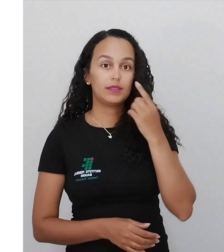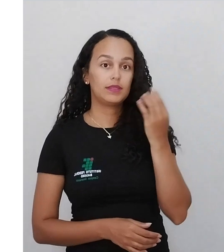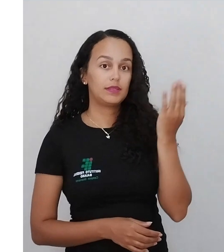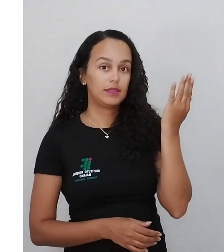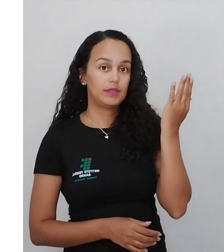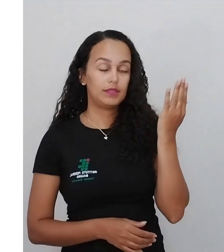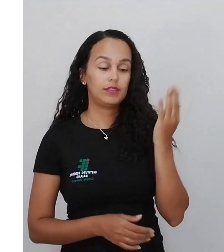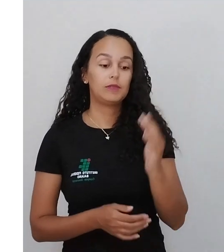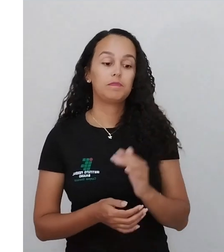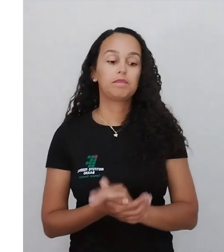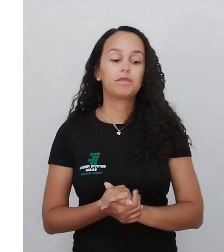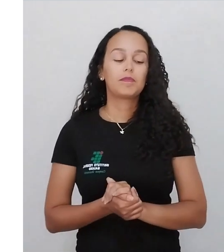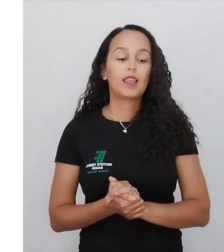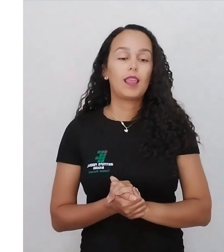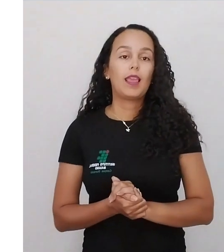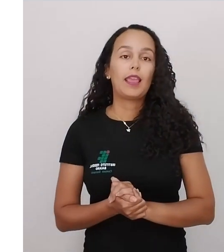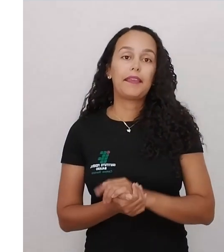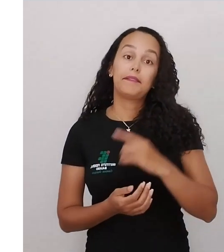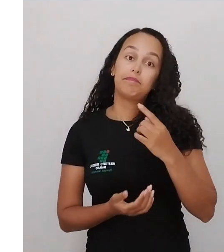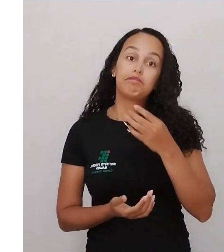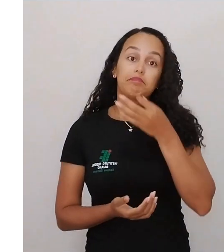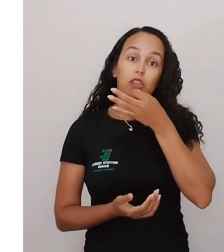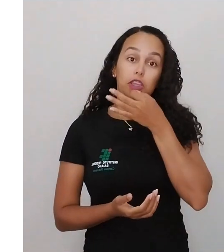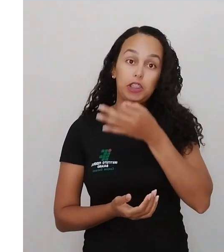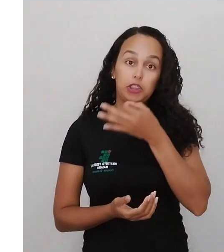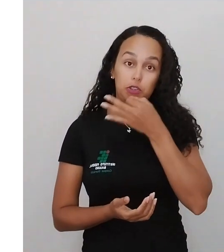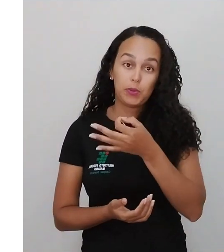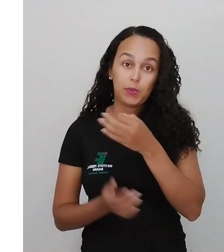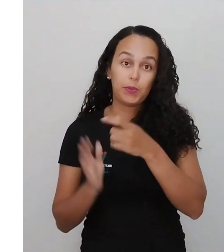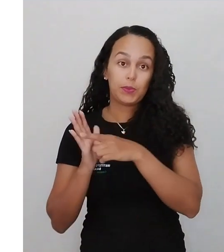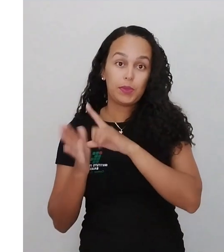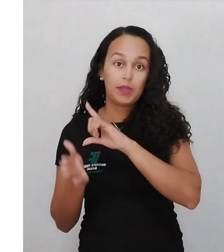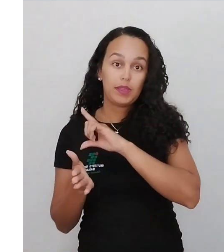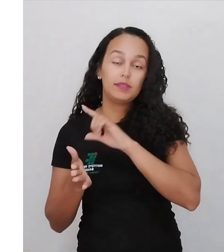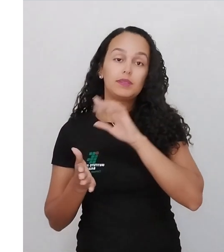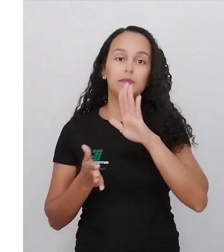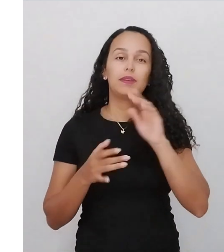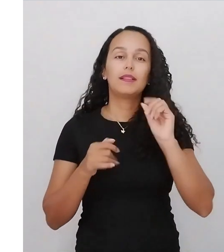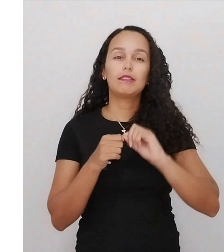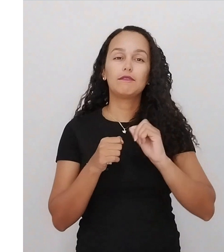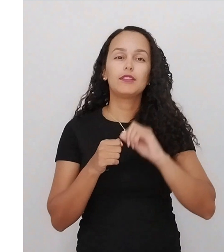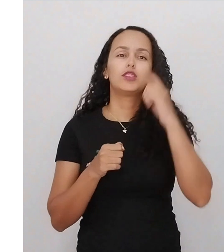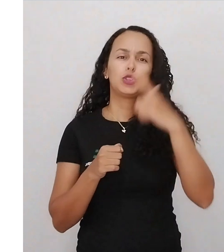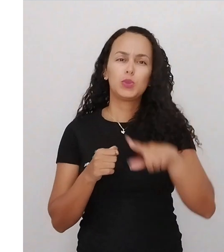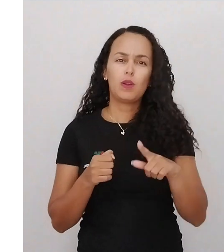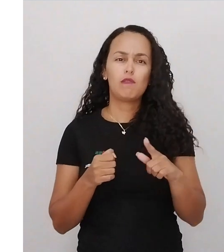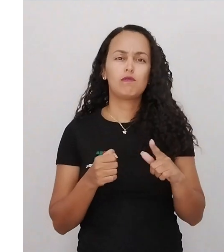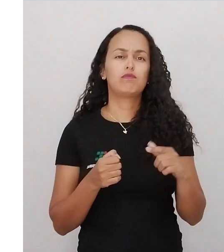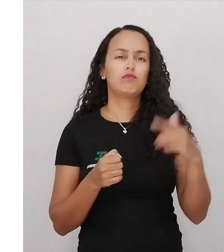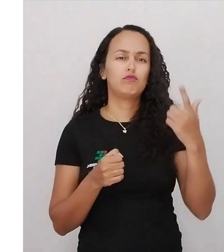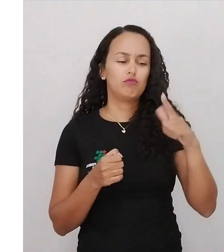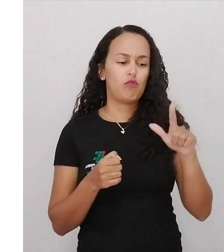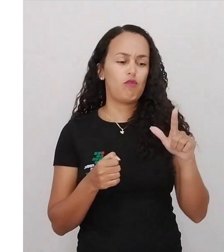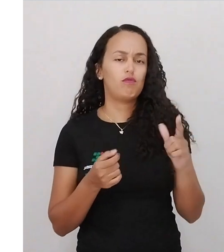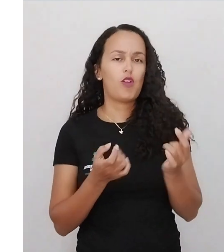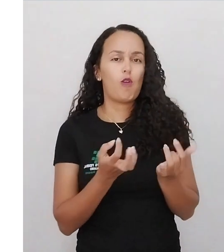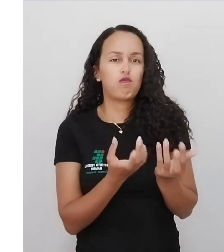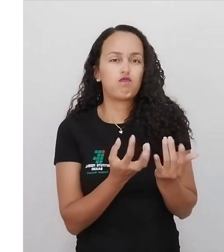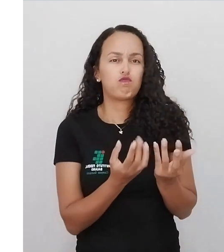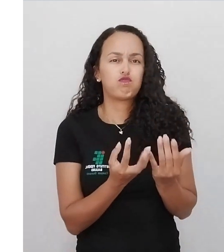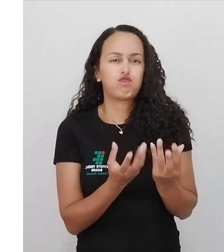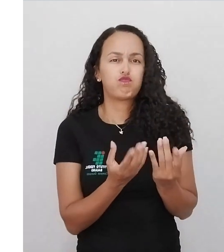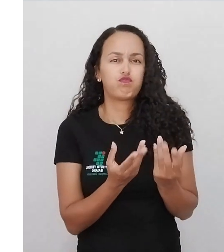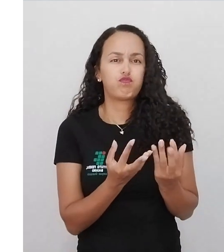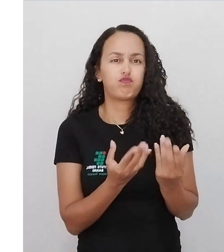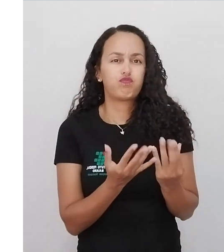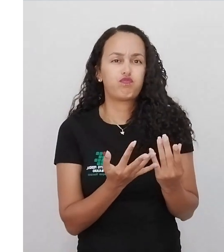fez essa crítica ao experimento de Needham. E aí ele foi repetir o experimento, só que fervendo mais intensamente. Quando